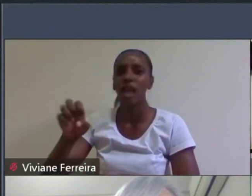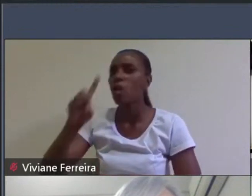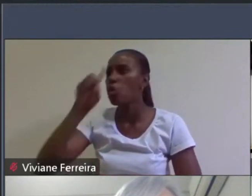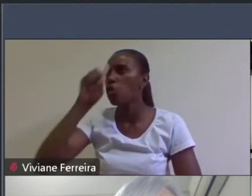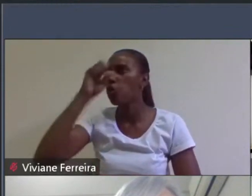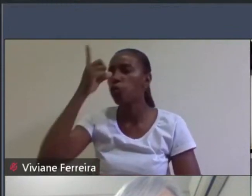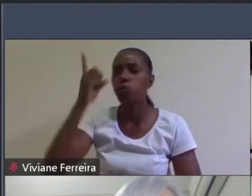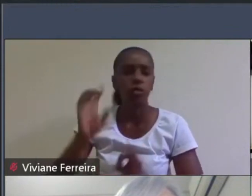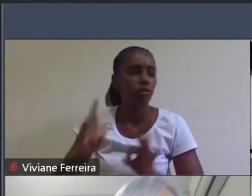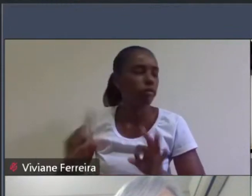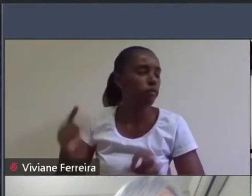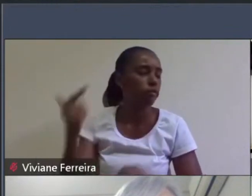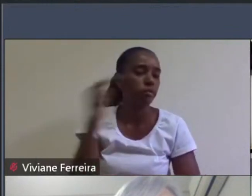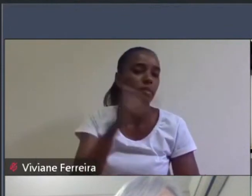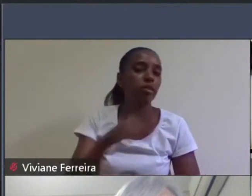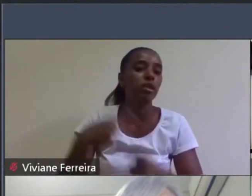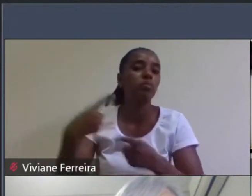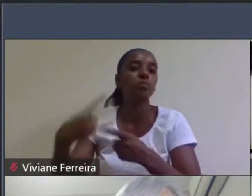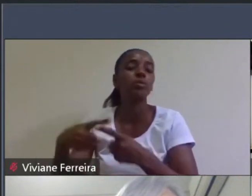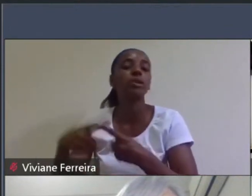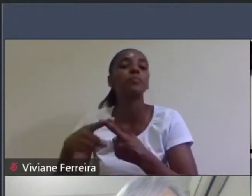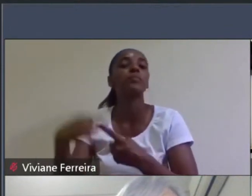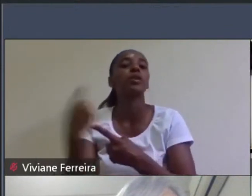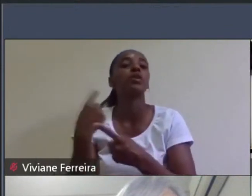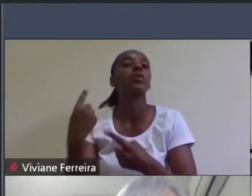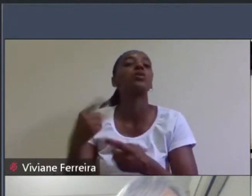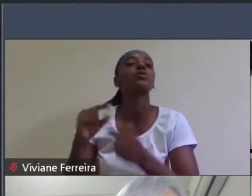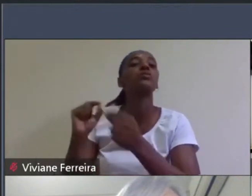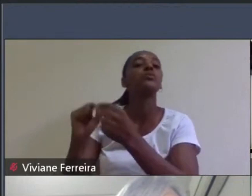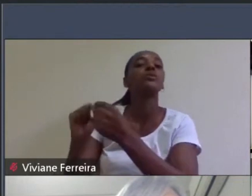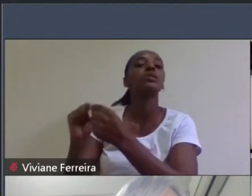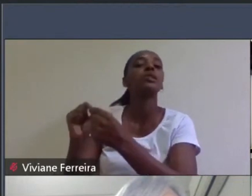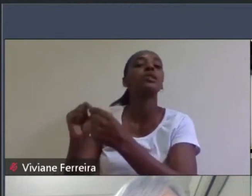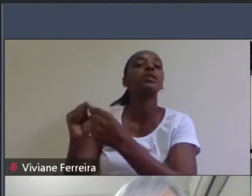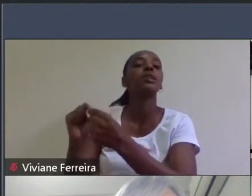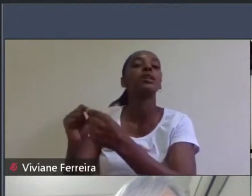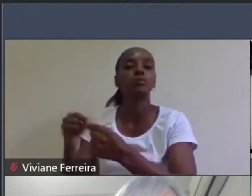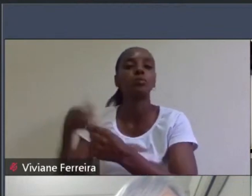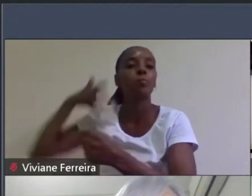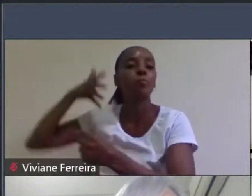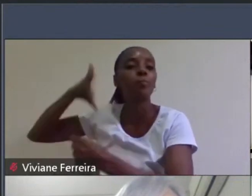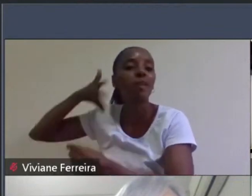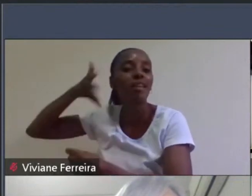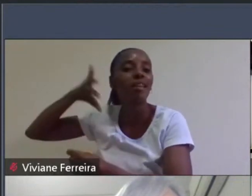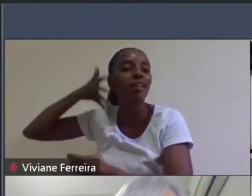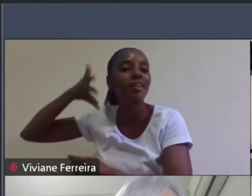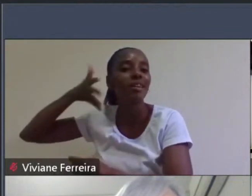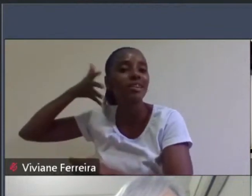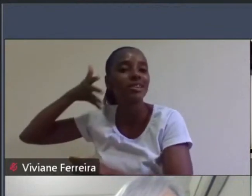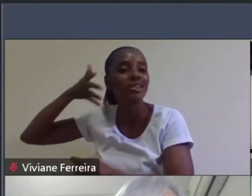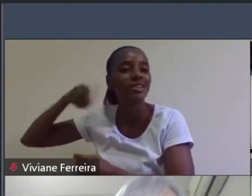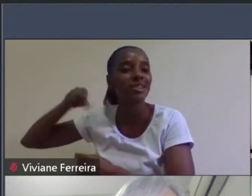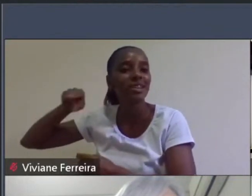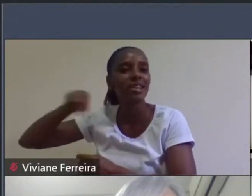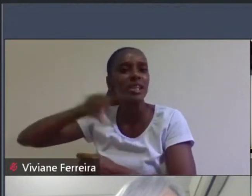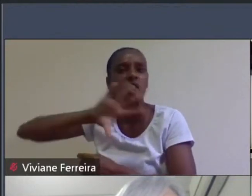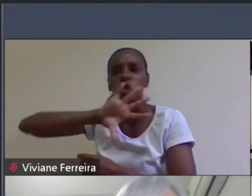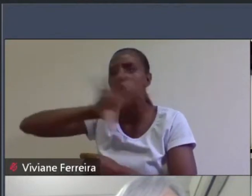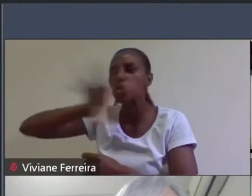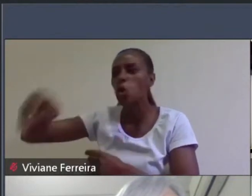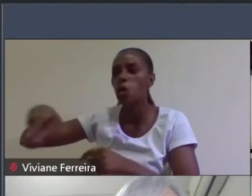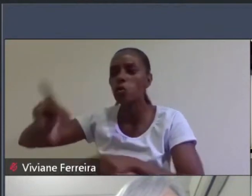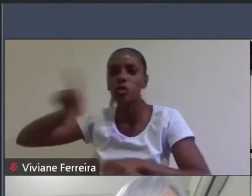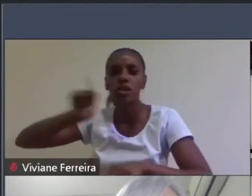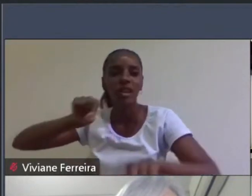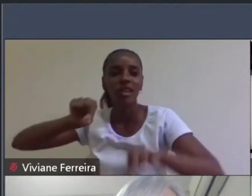que quando nós fizemos, eu fiz uma palestra para todas as selecionadores de